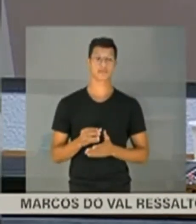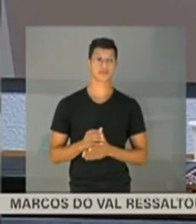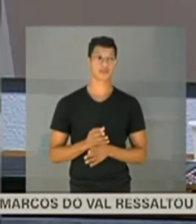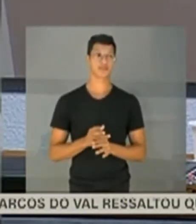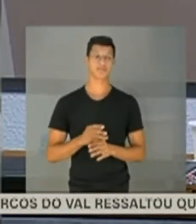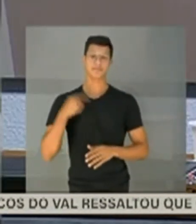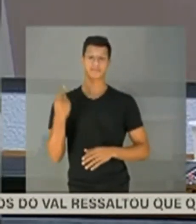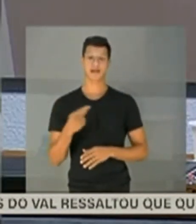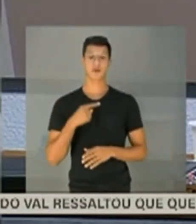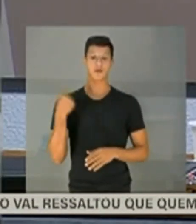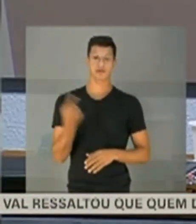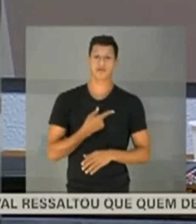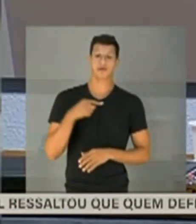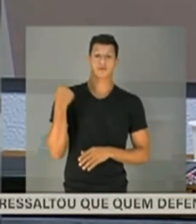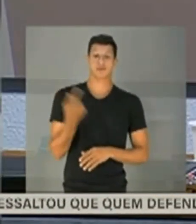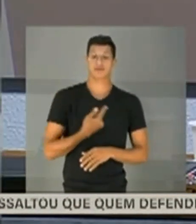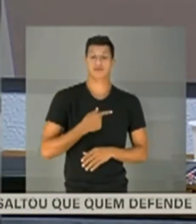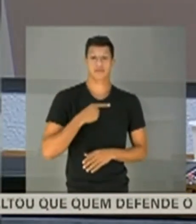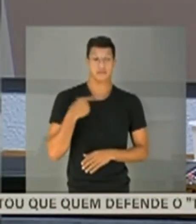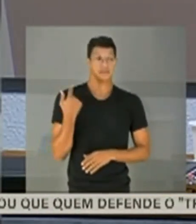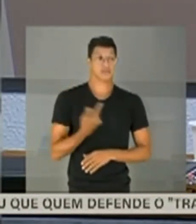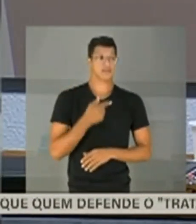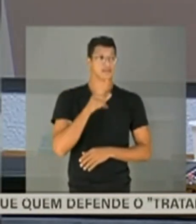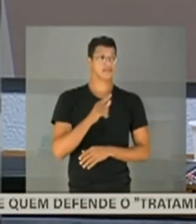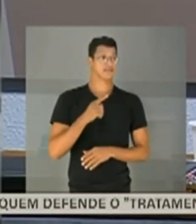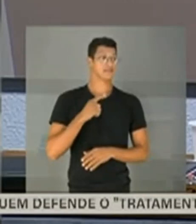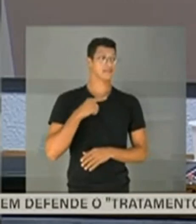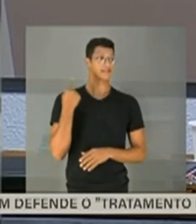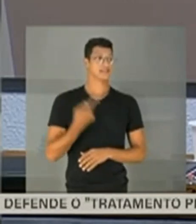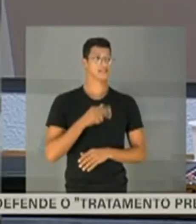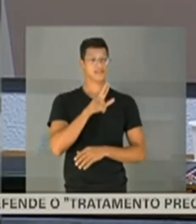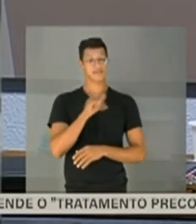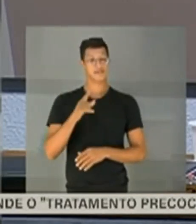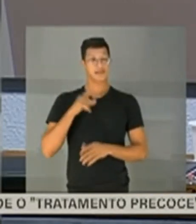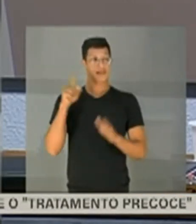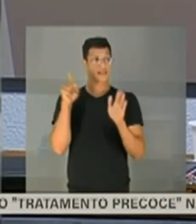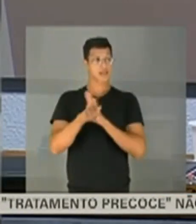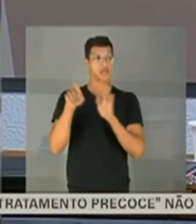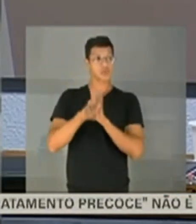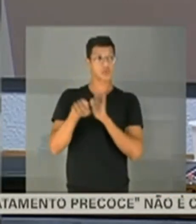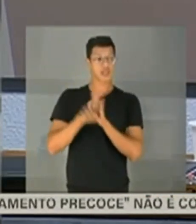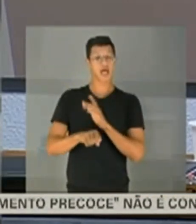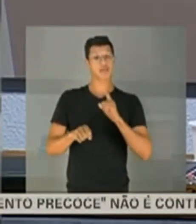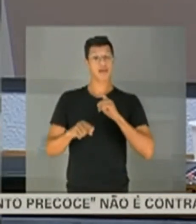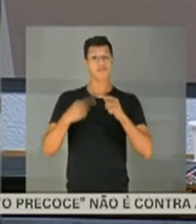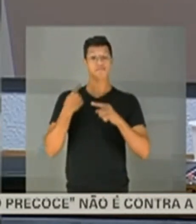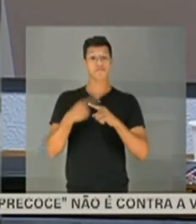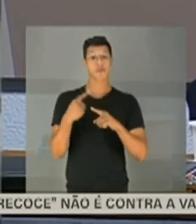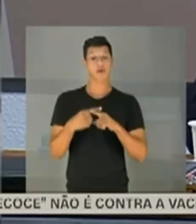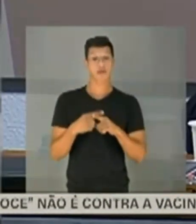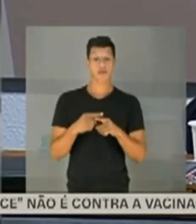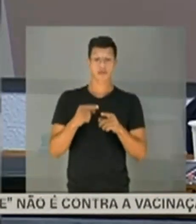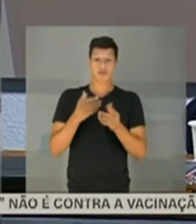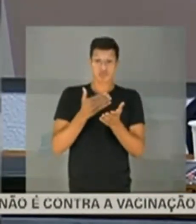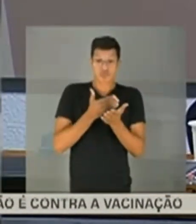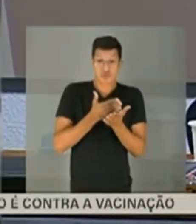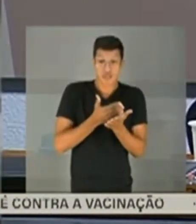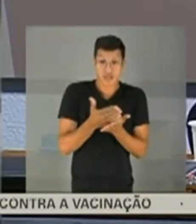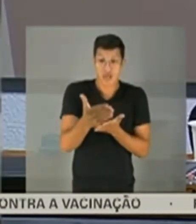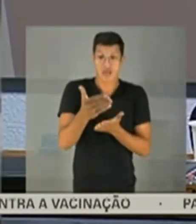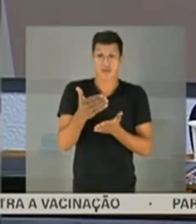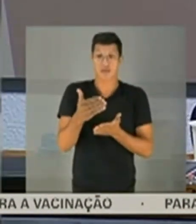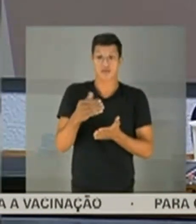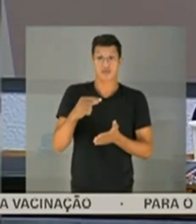me marcou, que eu acho que tem que ser questionado, tem que ser levantado, porque no início de